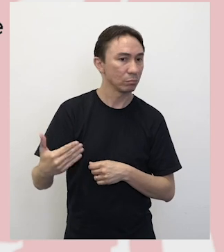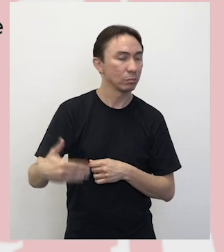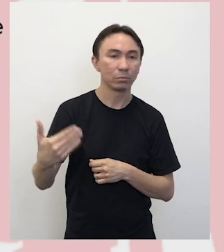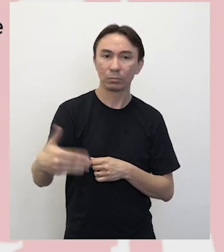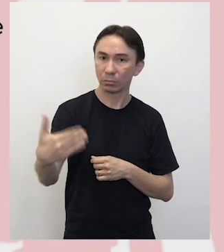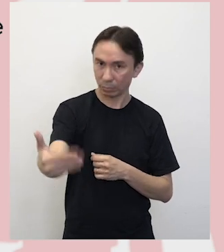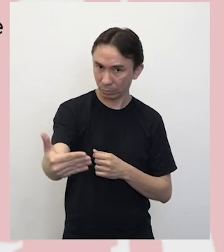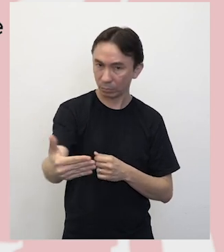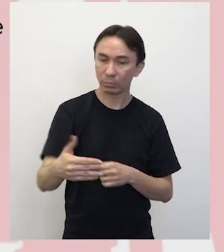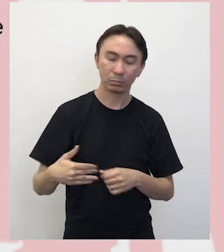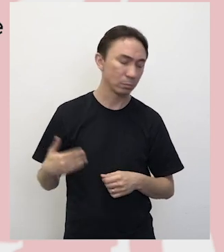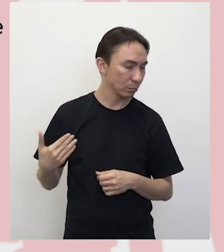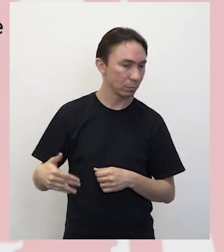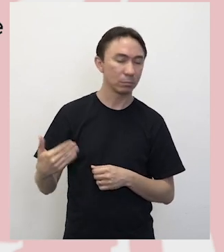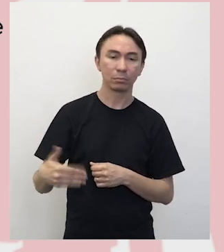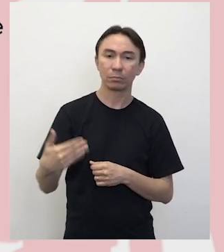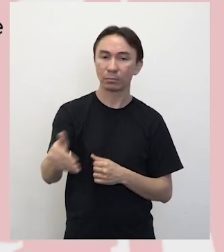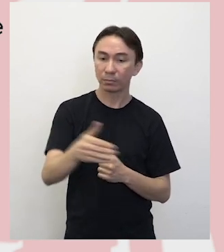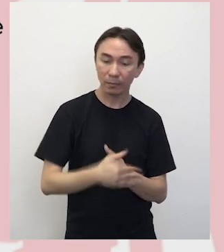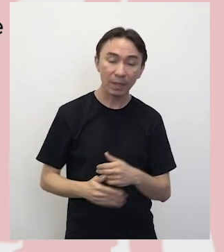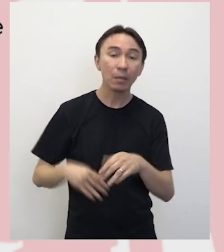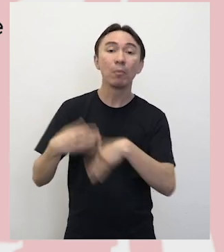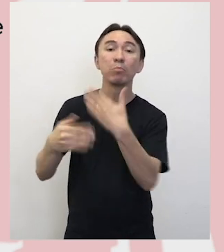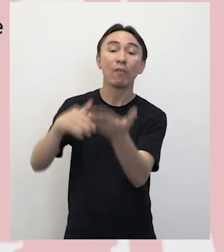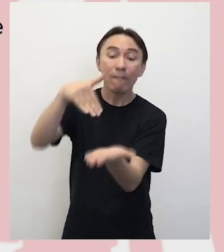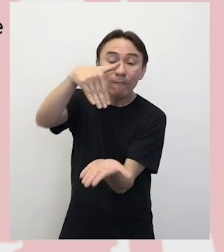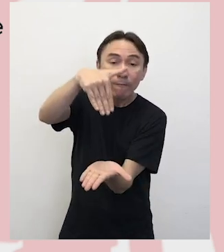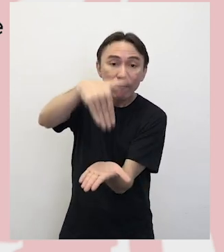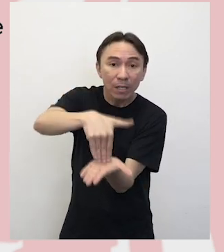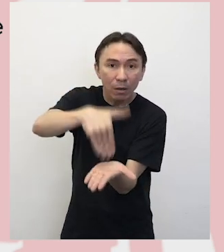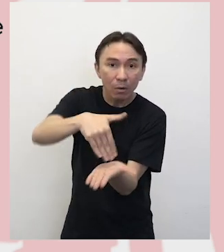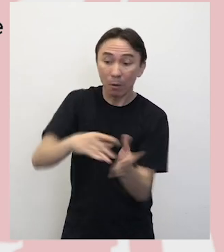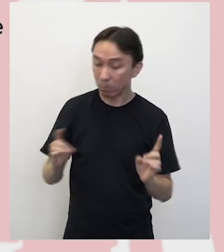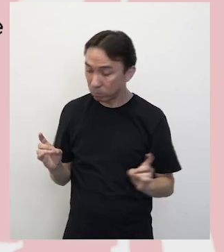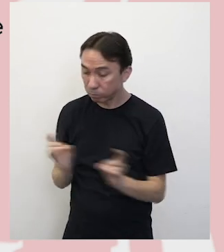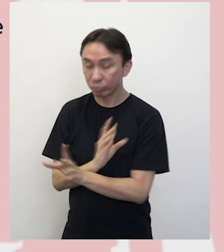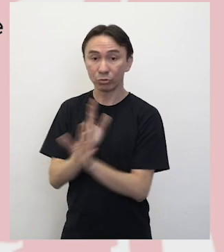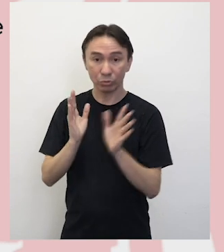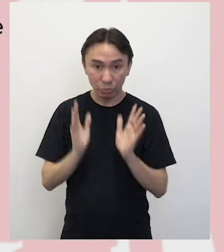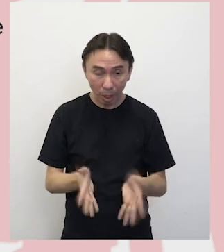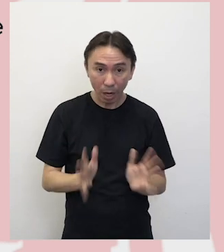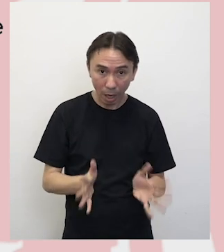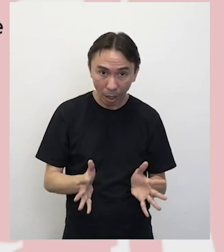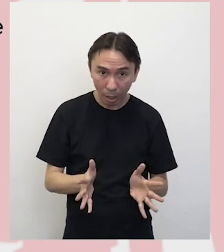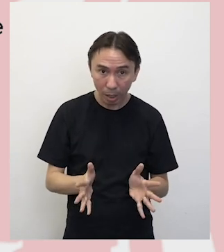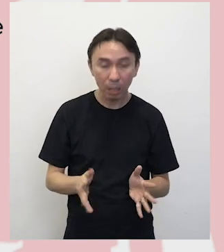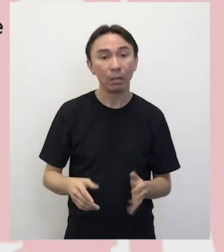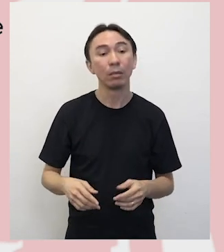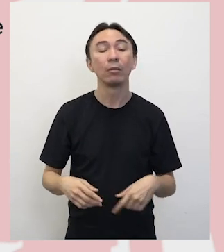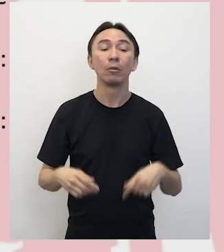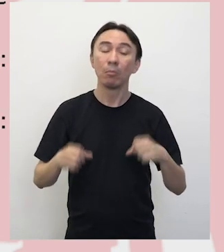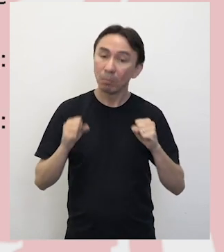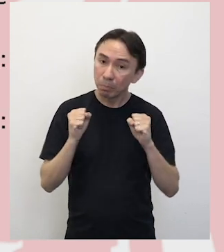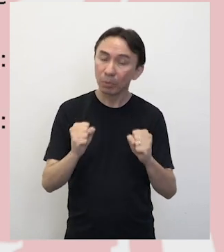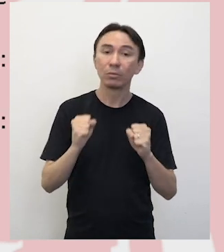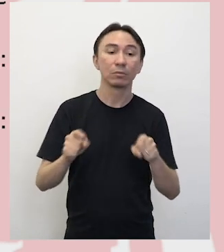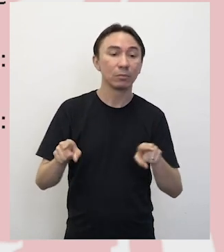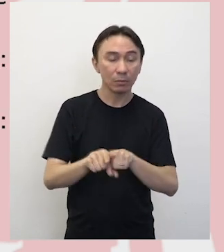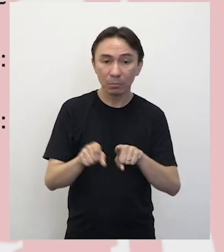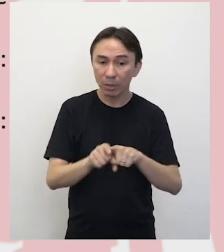do projeto. No final do projeto, quando tudo já estiver concluído, pode ser feito em todas as opções